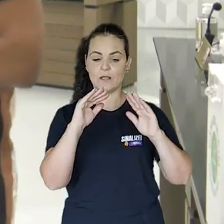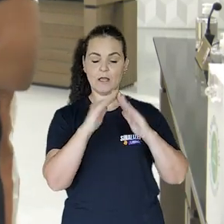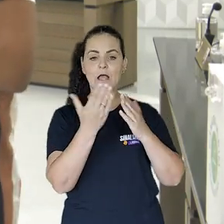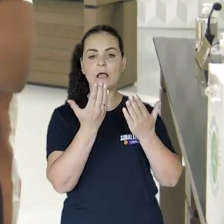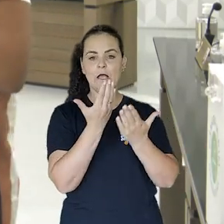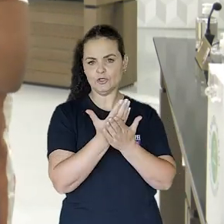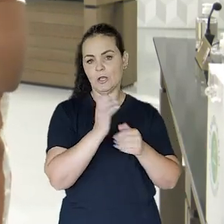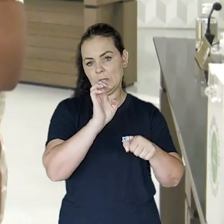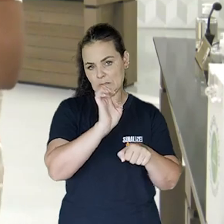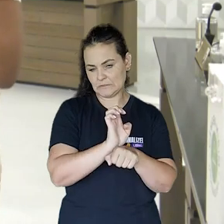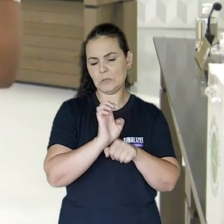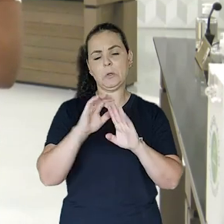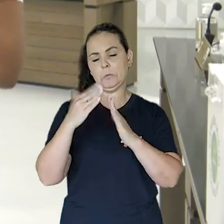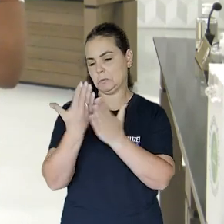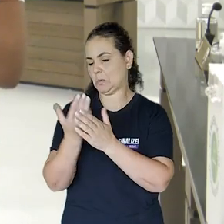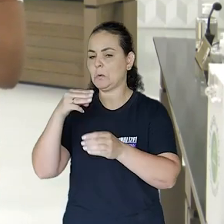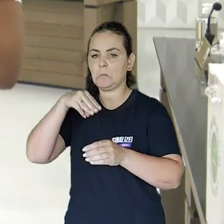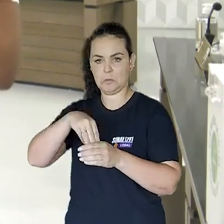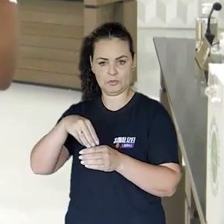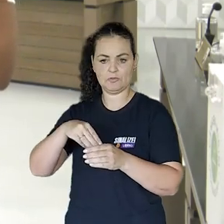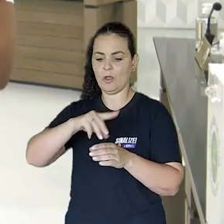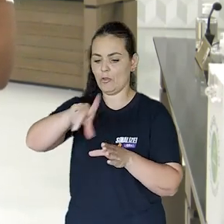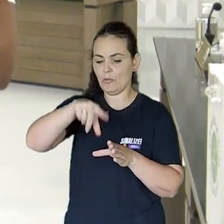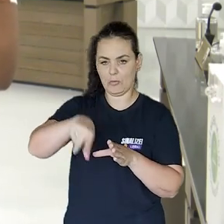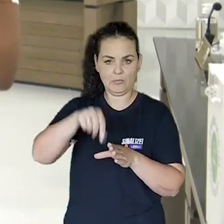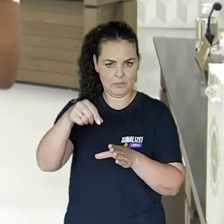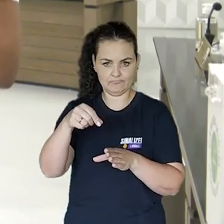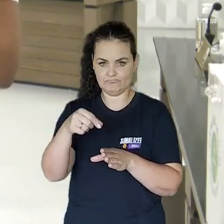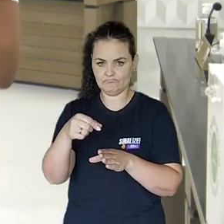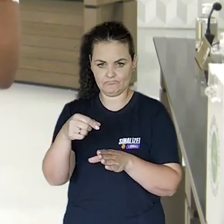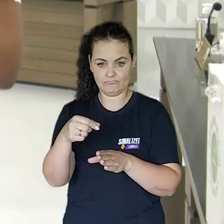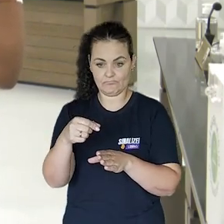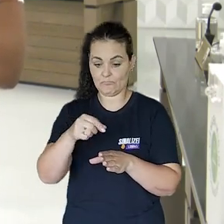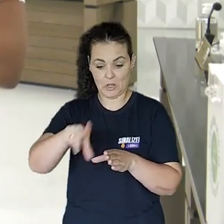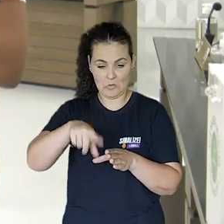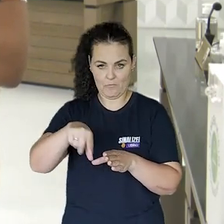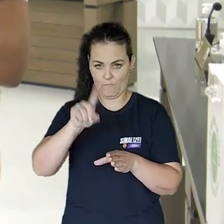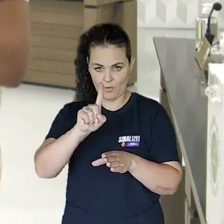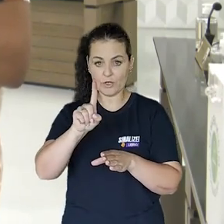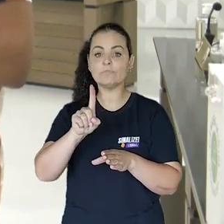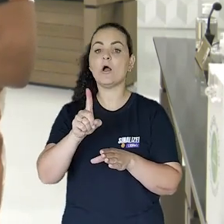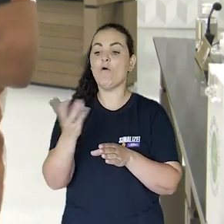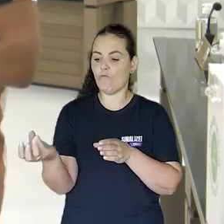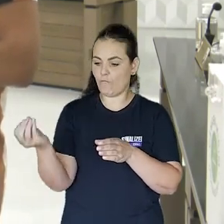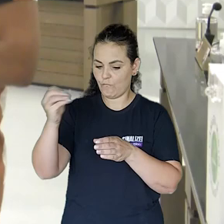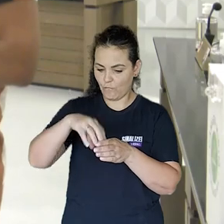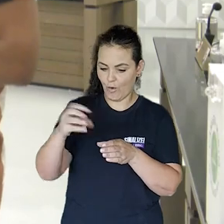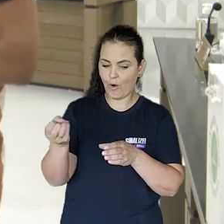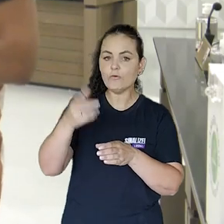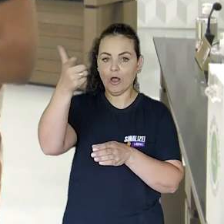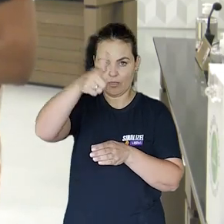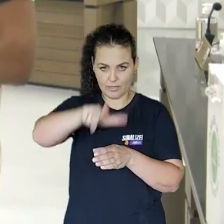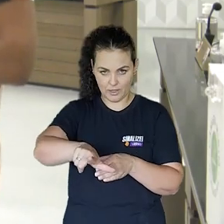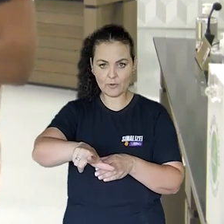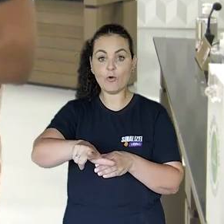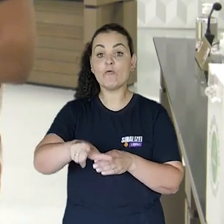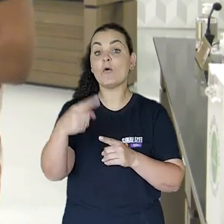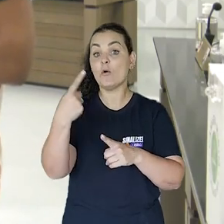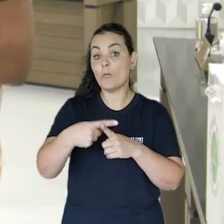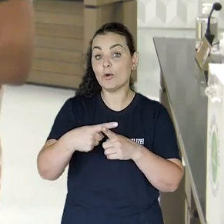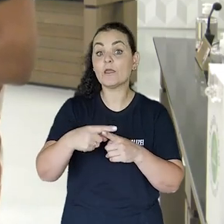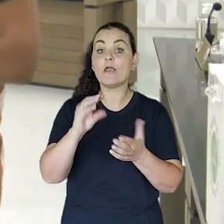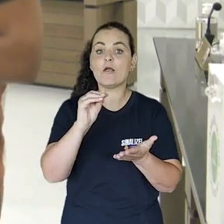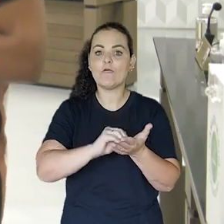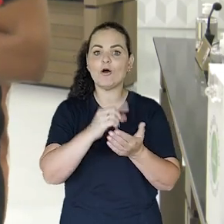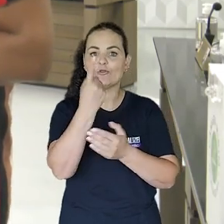que não forem sorteadas voltam para a mesma urna daí, né? E elas vão disputar então esta vaga